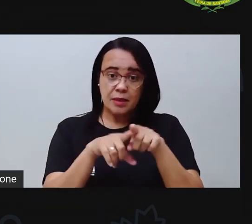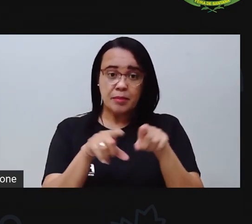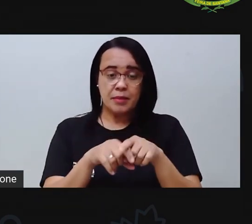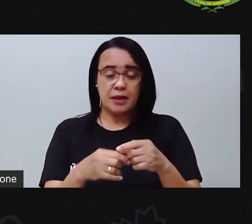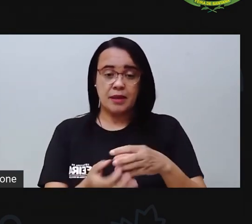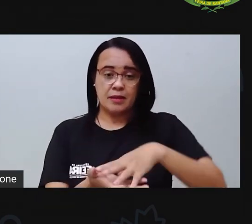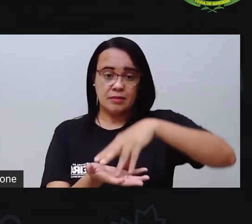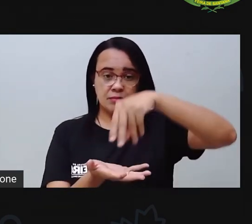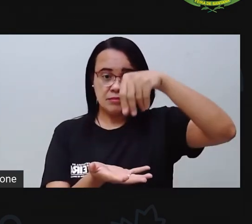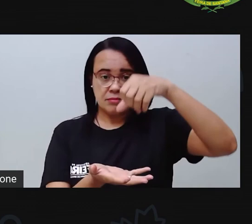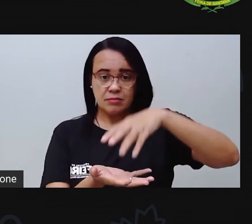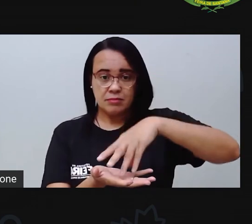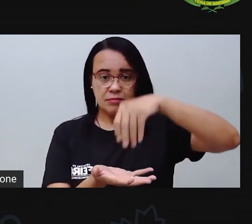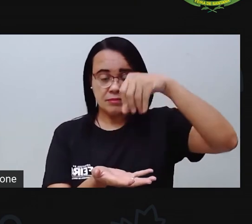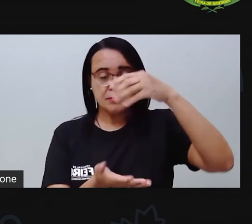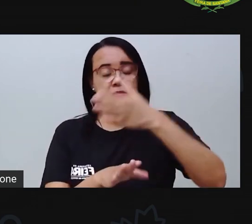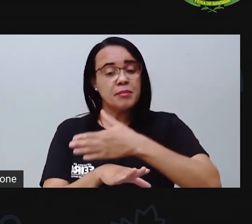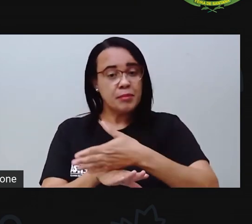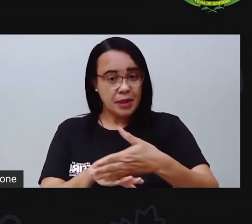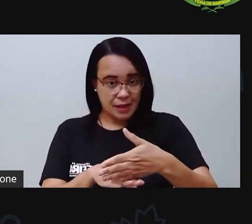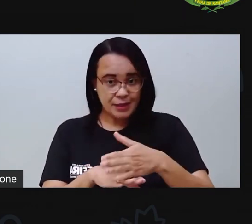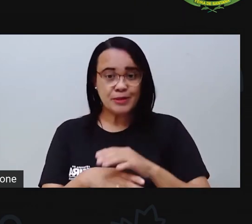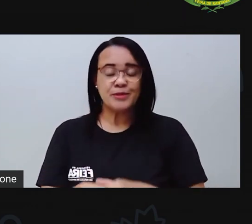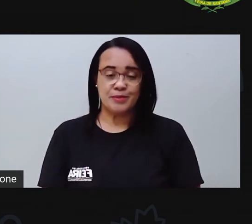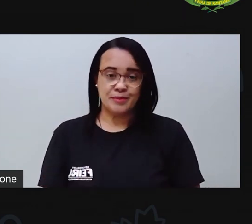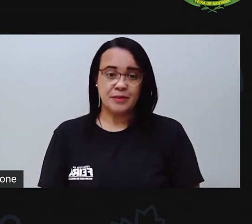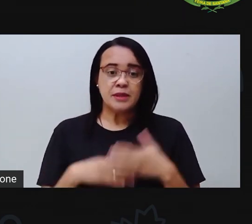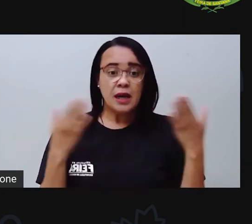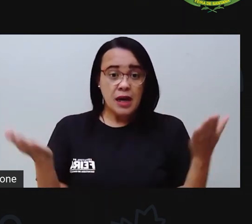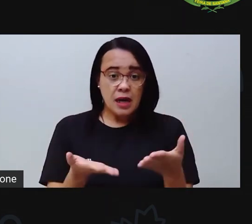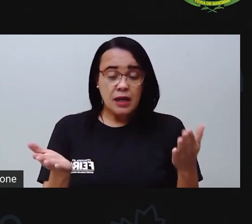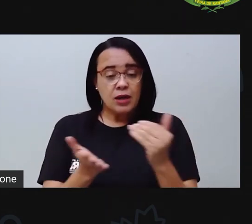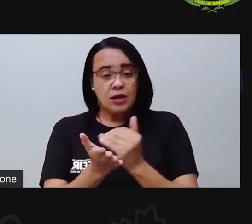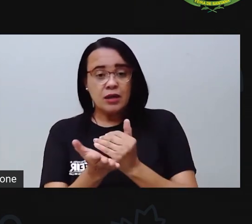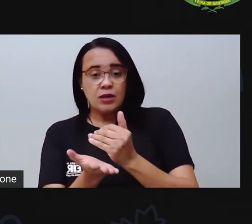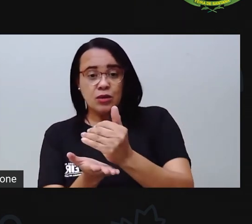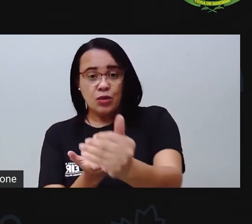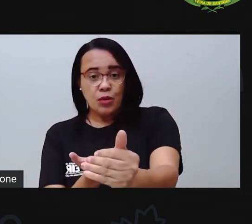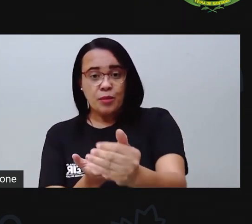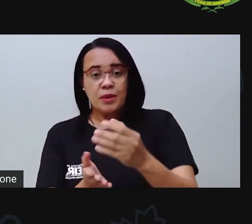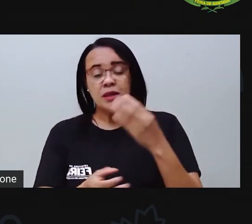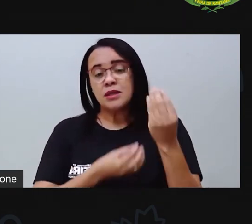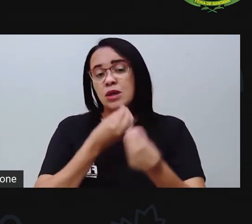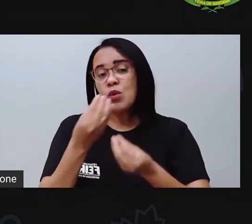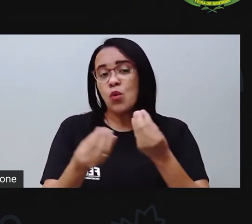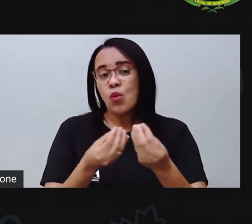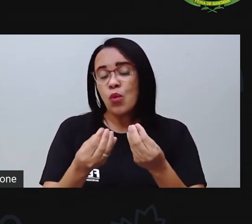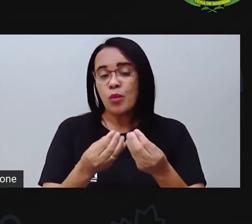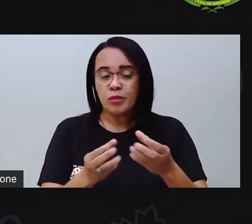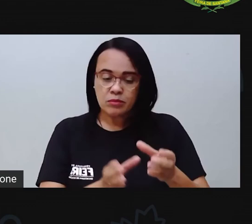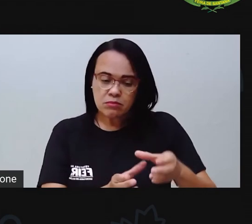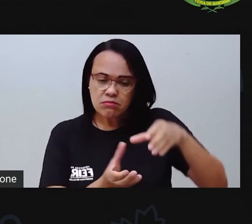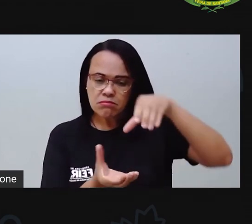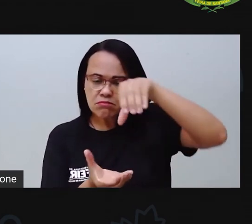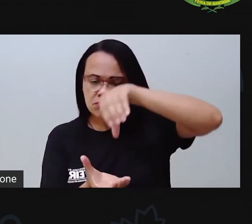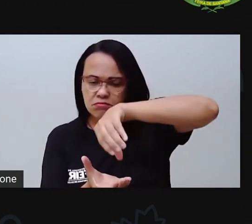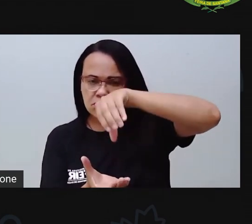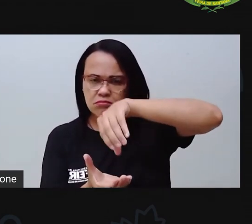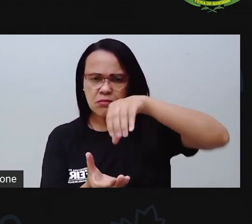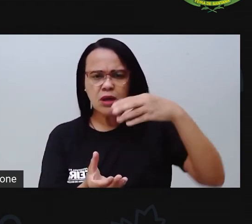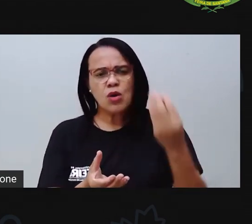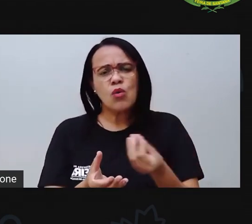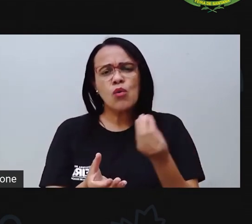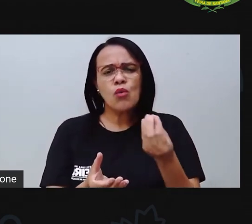gente começar, a Pro quer fazer com vocês a primeira experiência, que é de medir, né, a quantidade